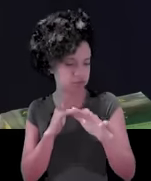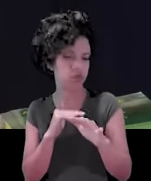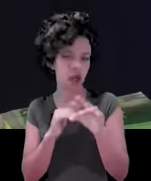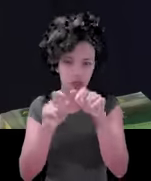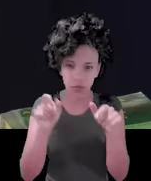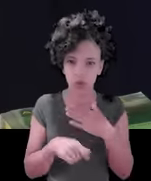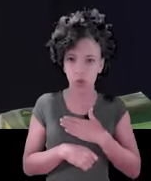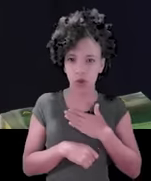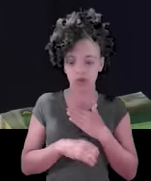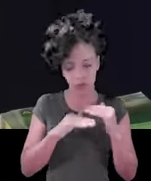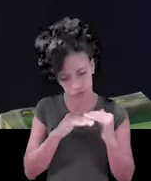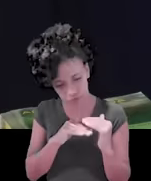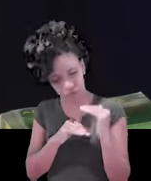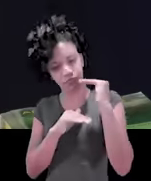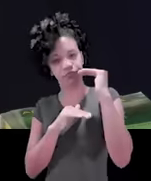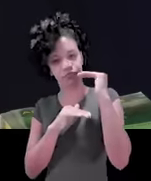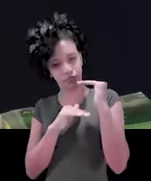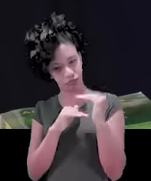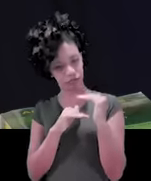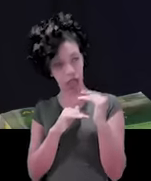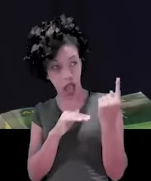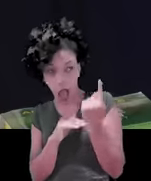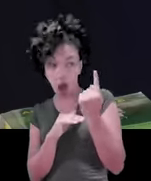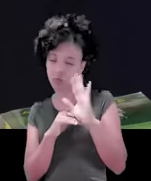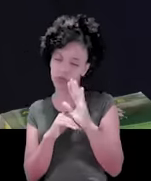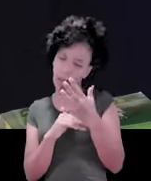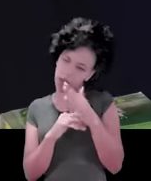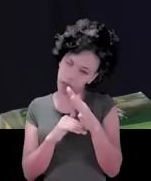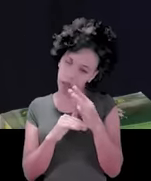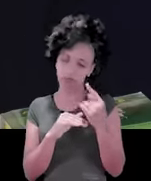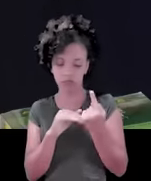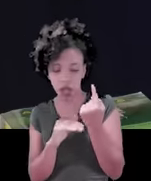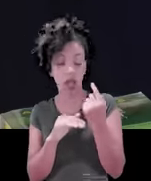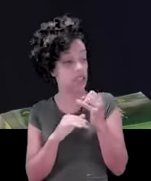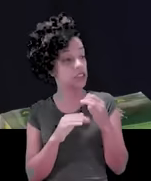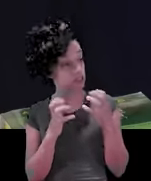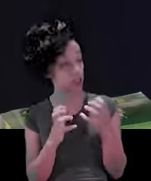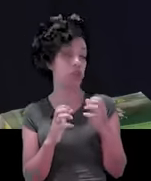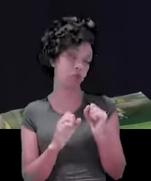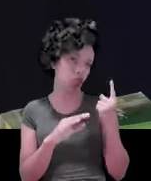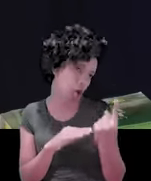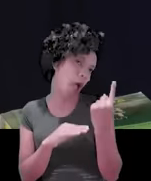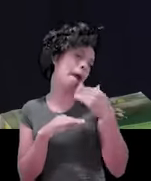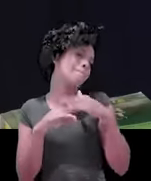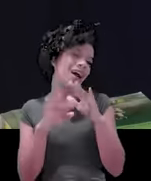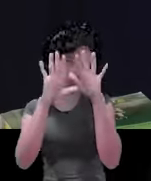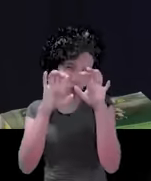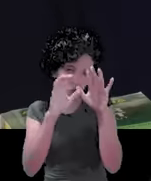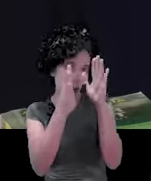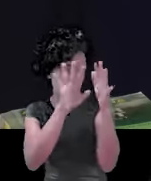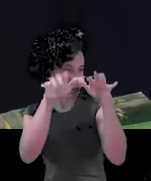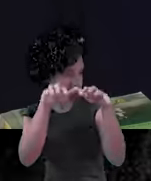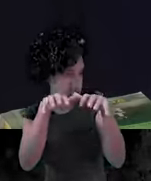aviação aí se tá alto mas não tá muito alta nessa nosso surgir razoável tá se eu quisesse poderia ir mais alto mas por causa das